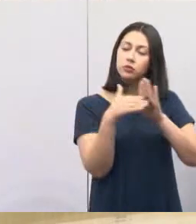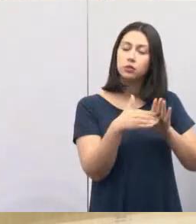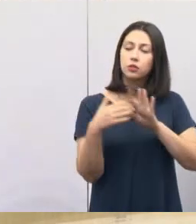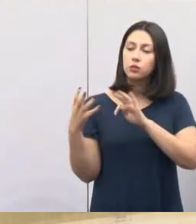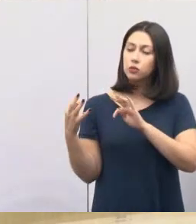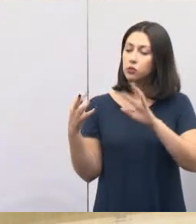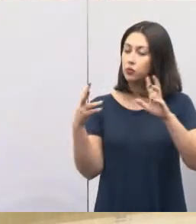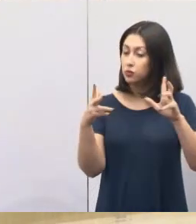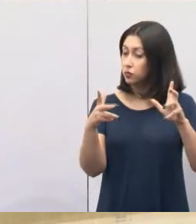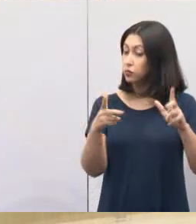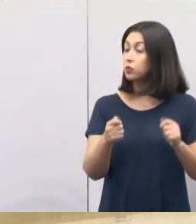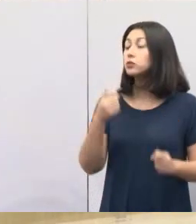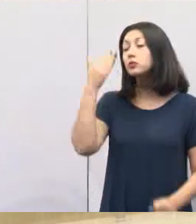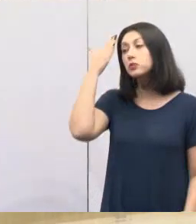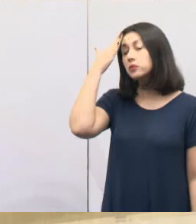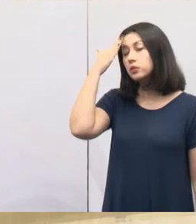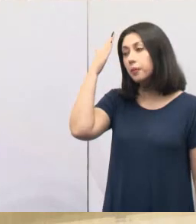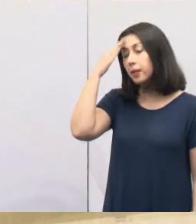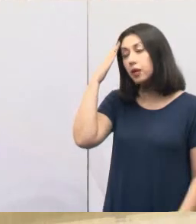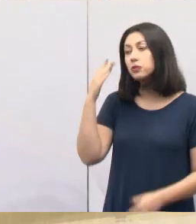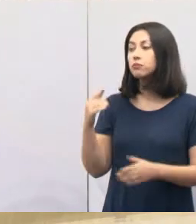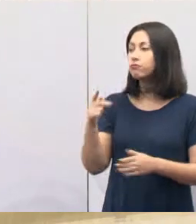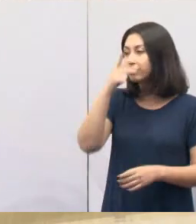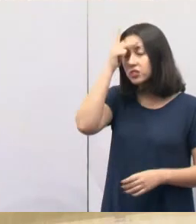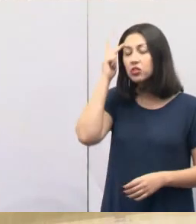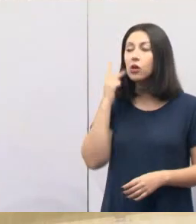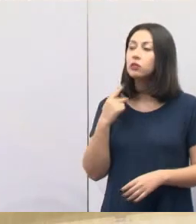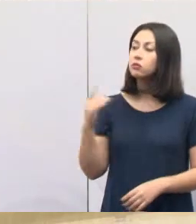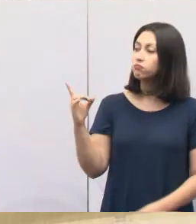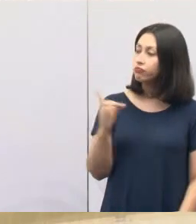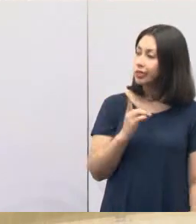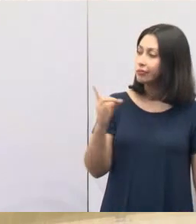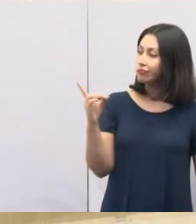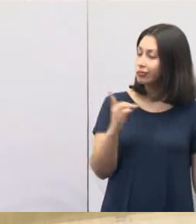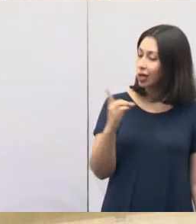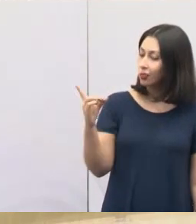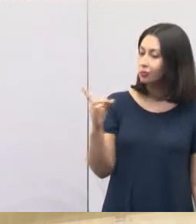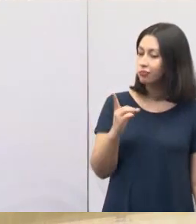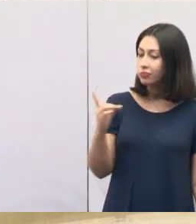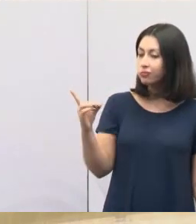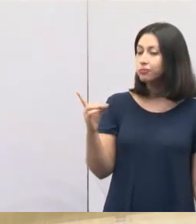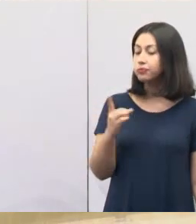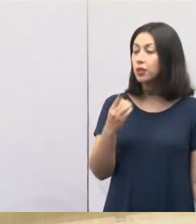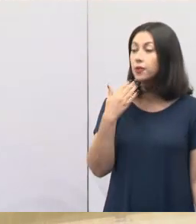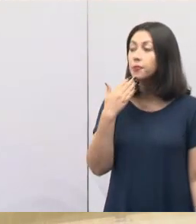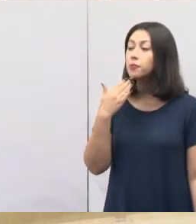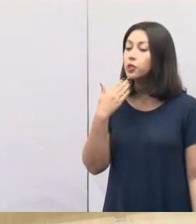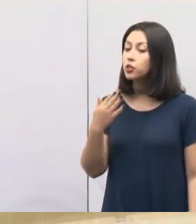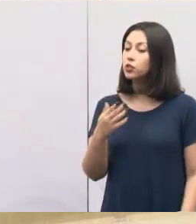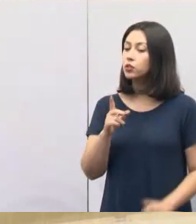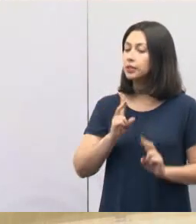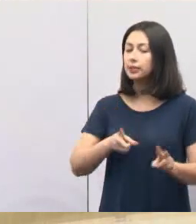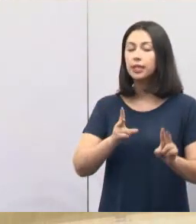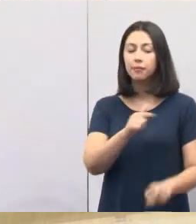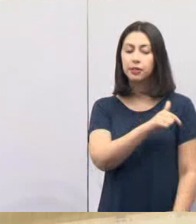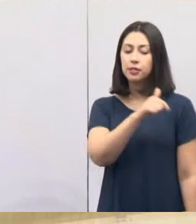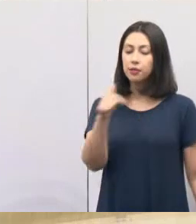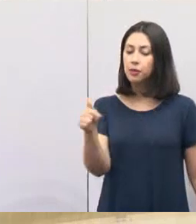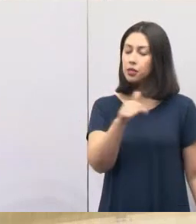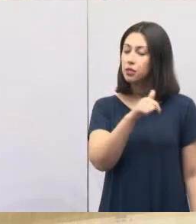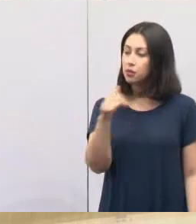vacinas, considerando a procura média de vacina. Os pedidos são feitos semanalmente